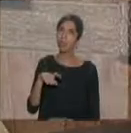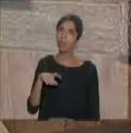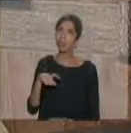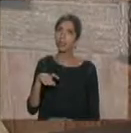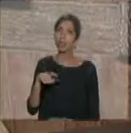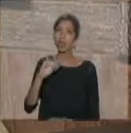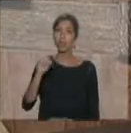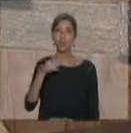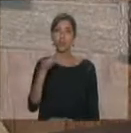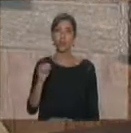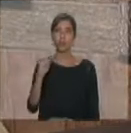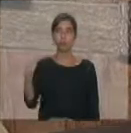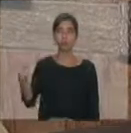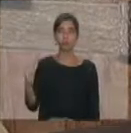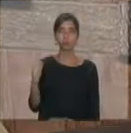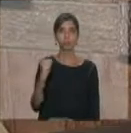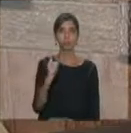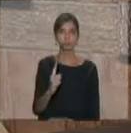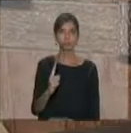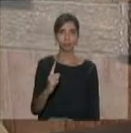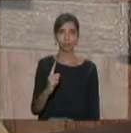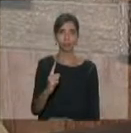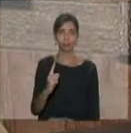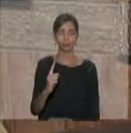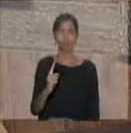João apareceu.